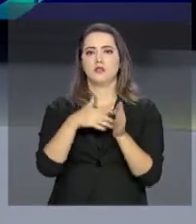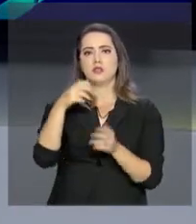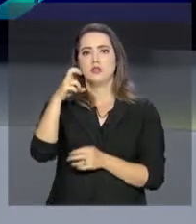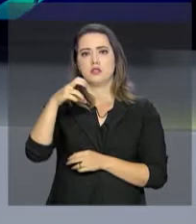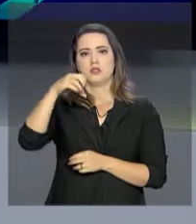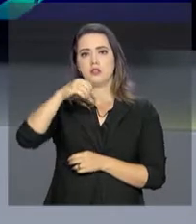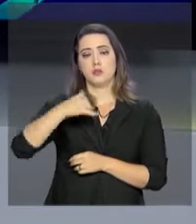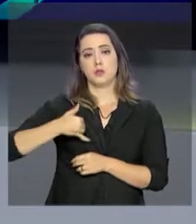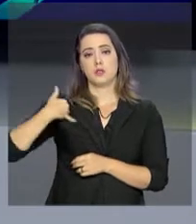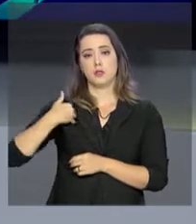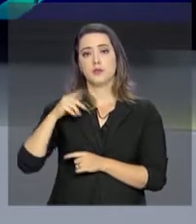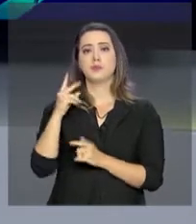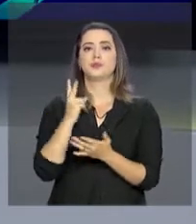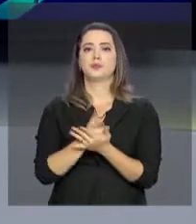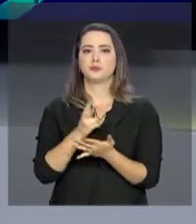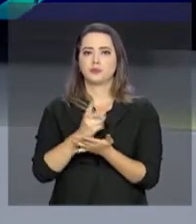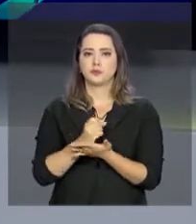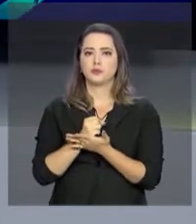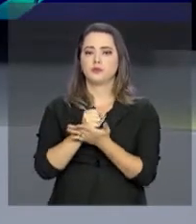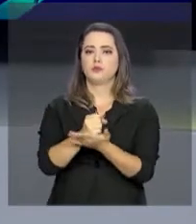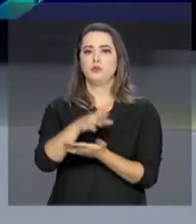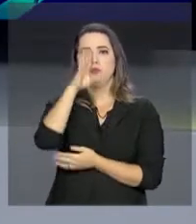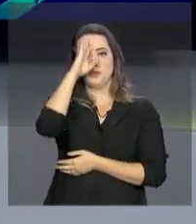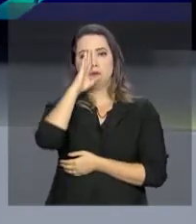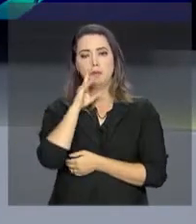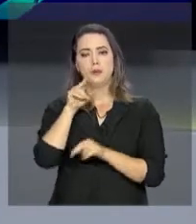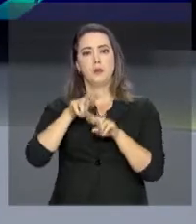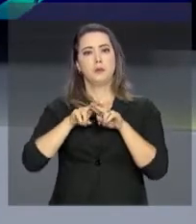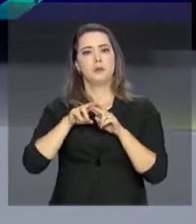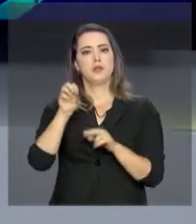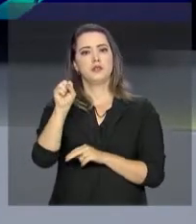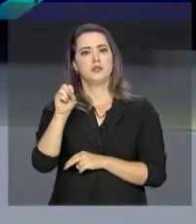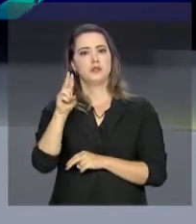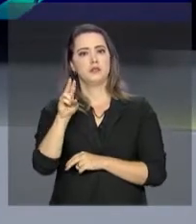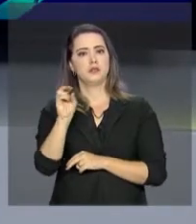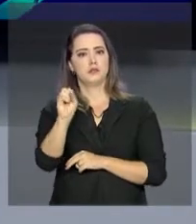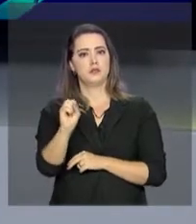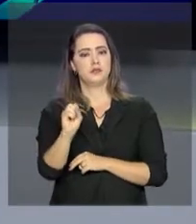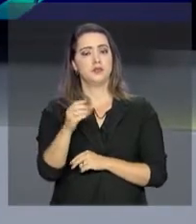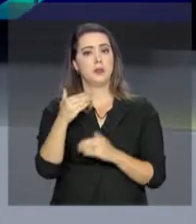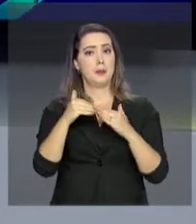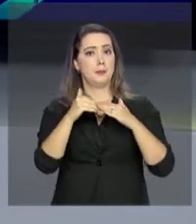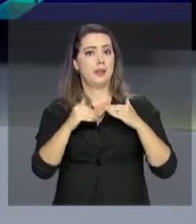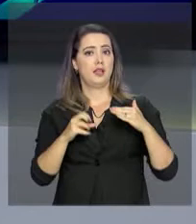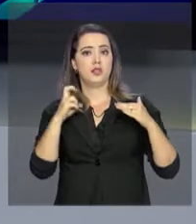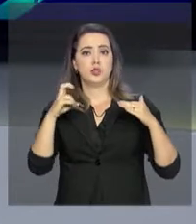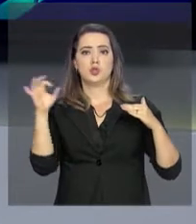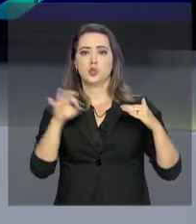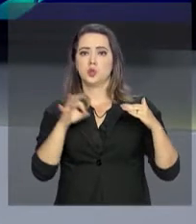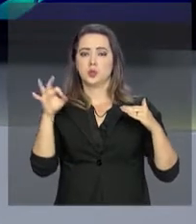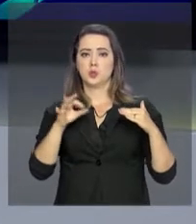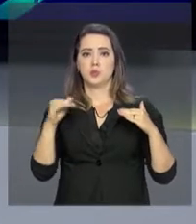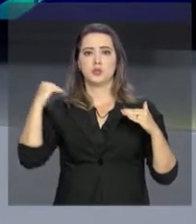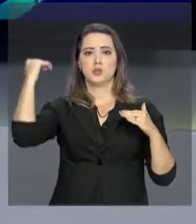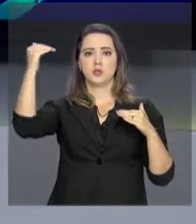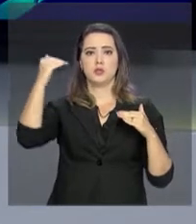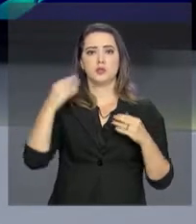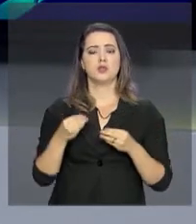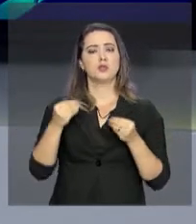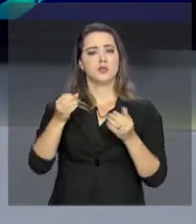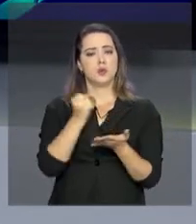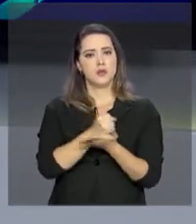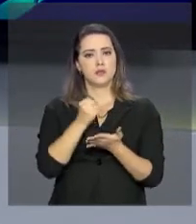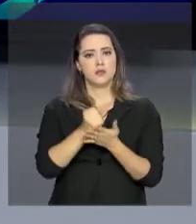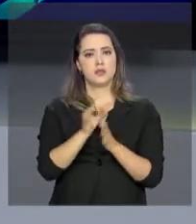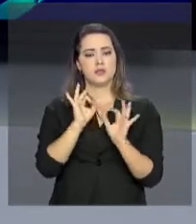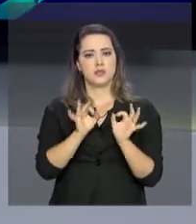e 59 anos. Apesar de serem oferecidas gratuitamente pelo Sistema Único de Saúde, menos de 5% dos adultos estão com as